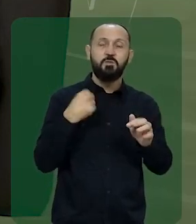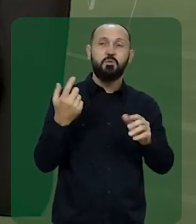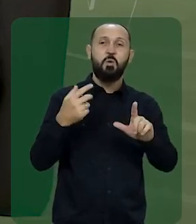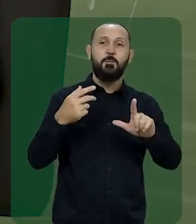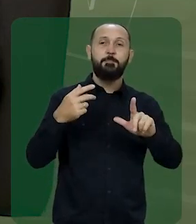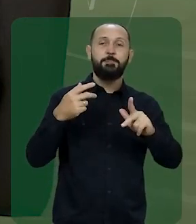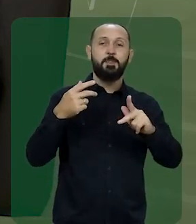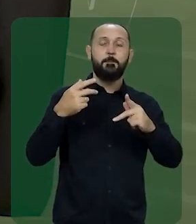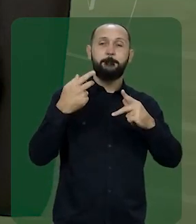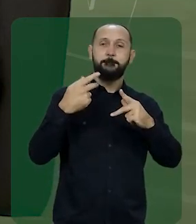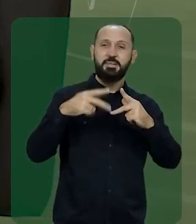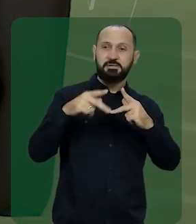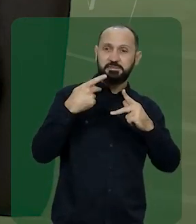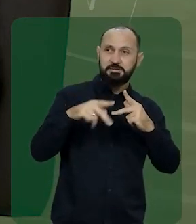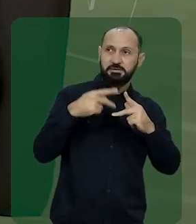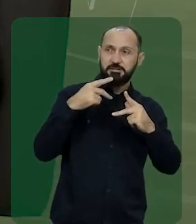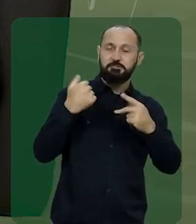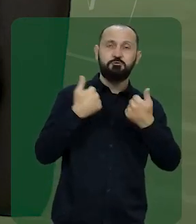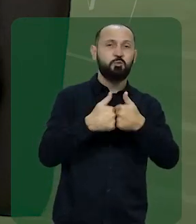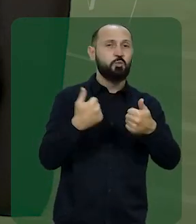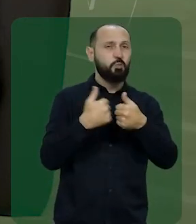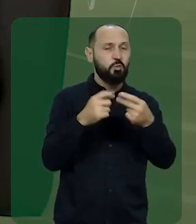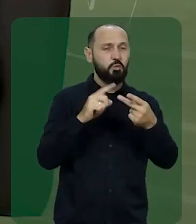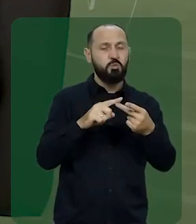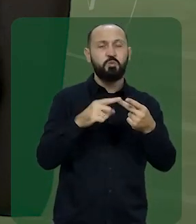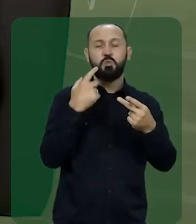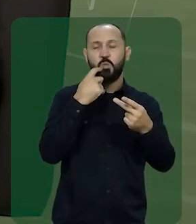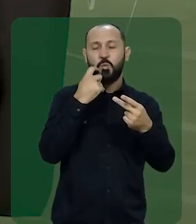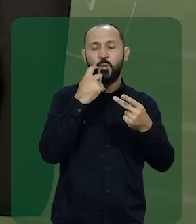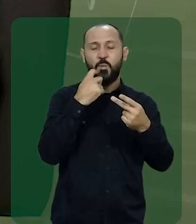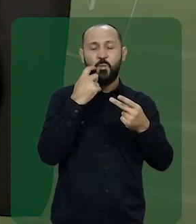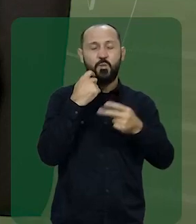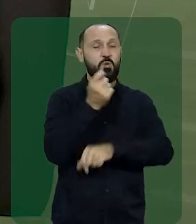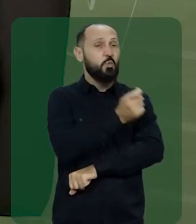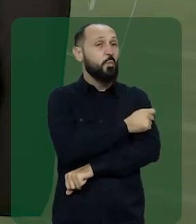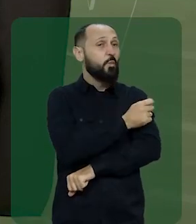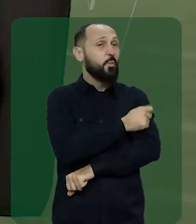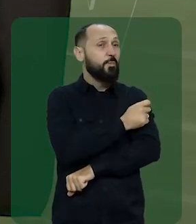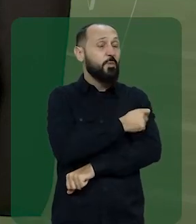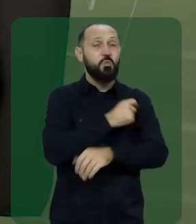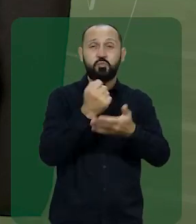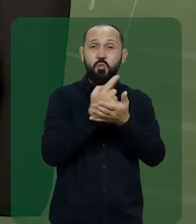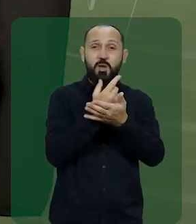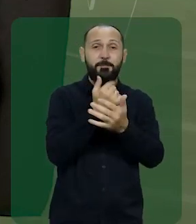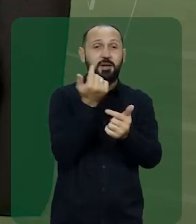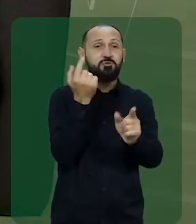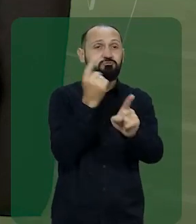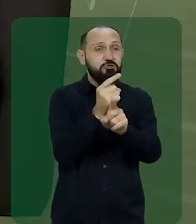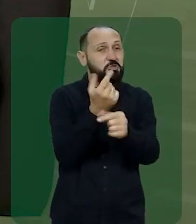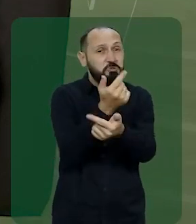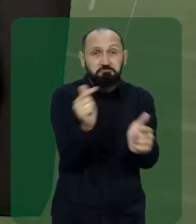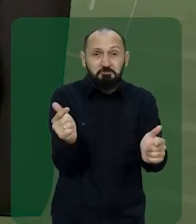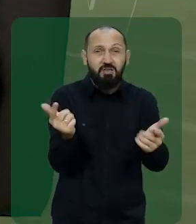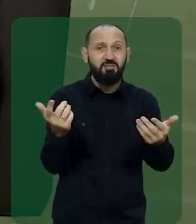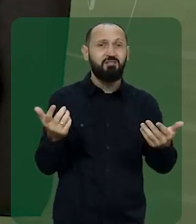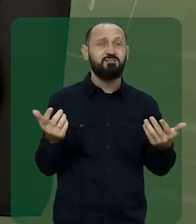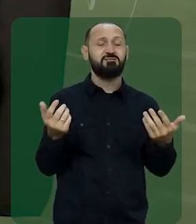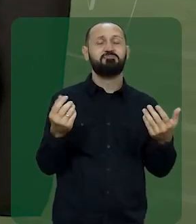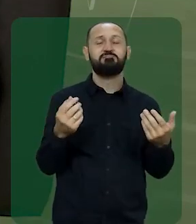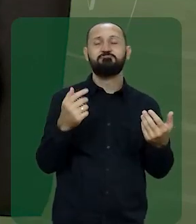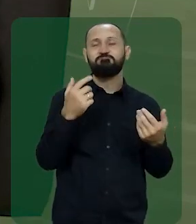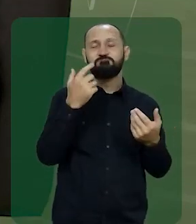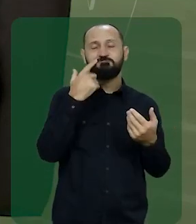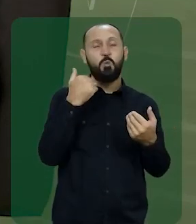tem garantido por lei, né, respeitado, que pode ser uma coisa simples, como o passe livre no